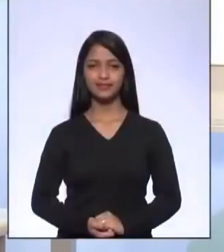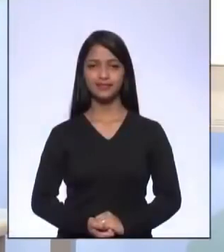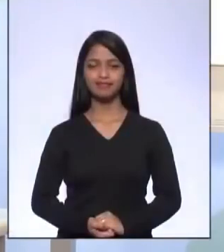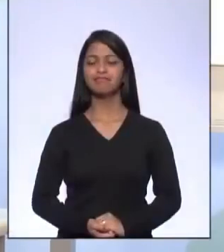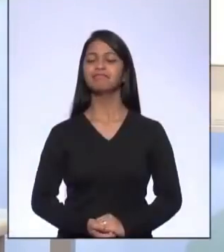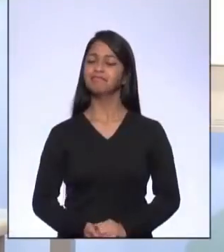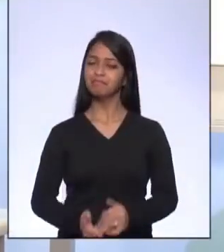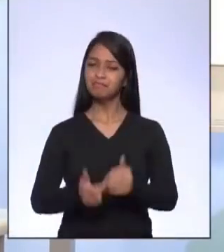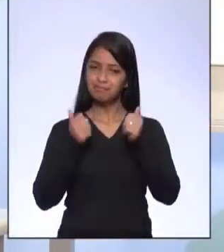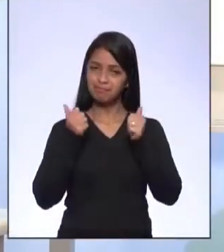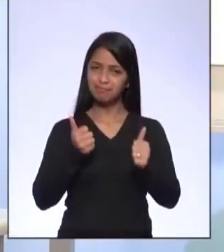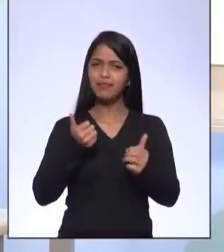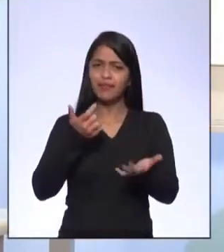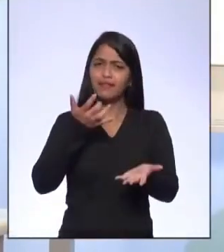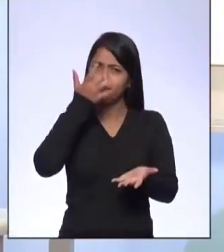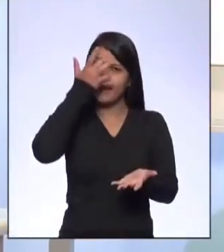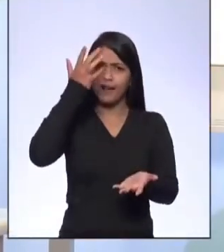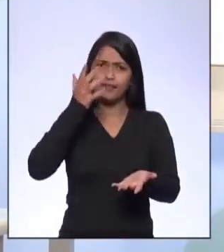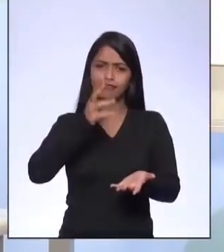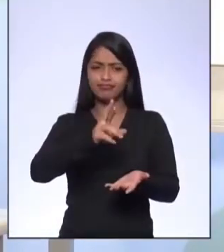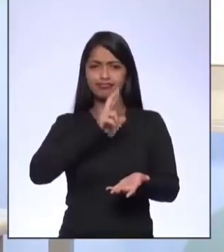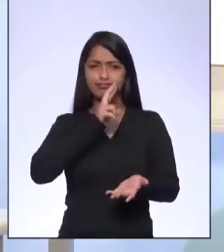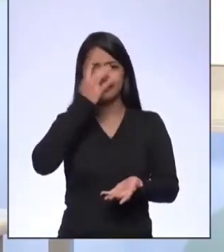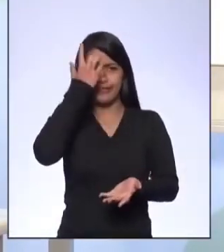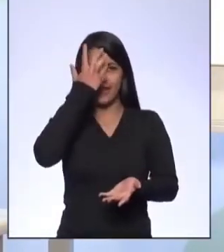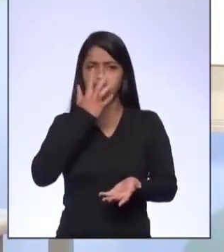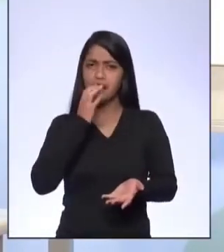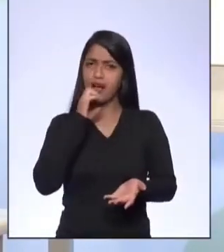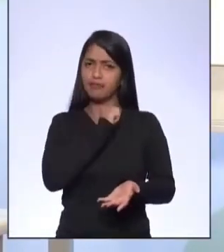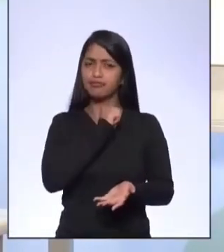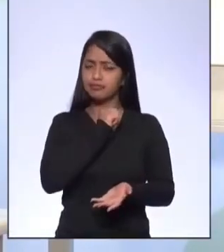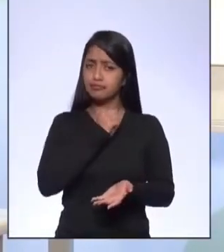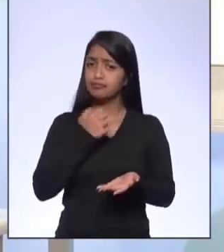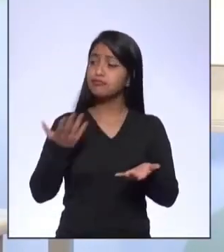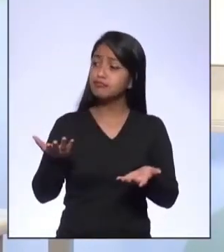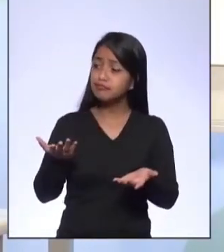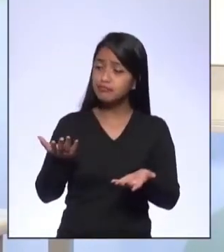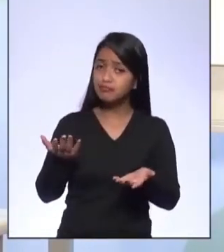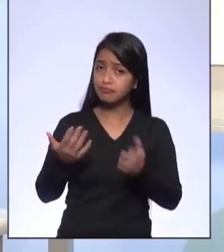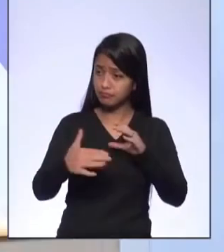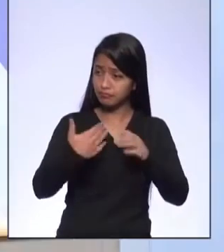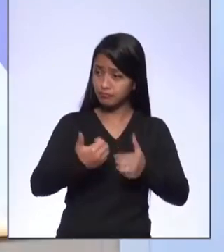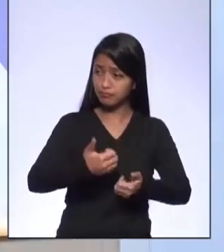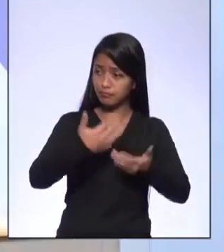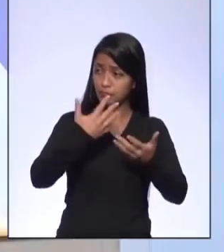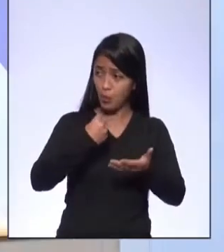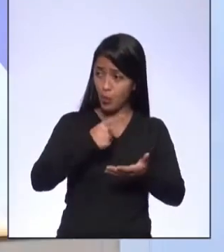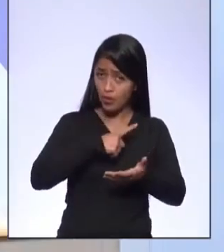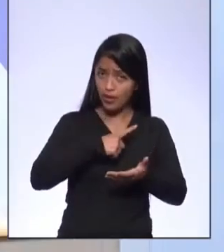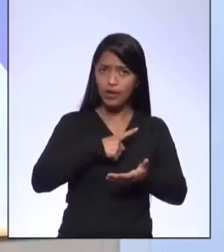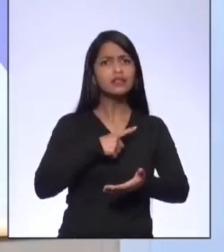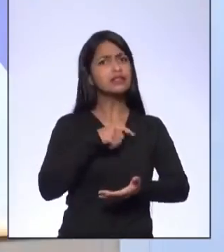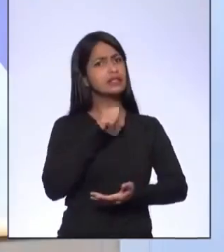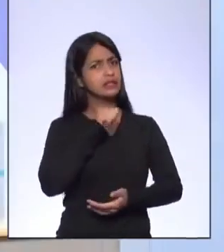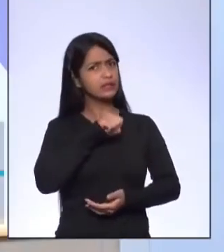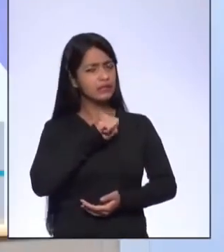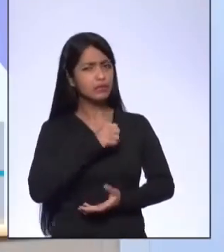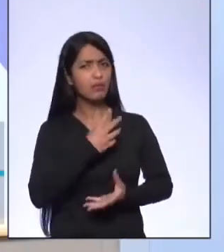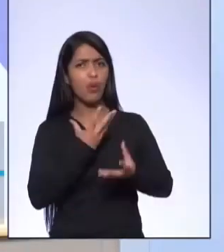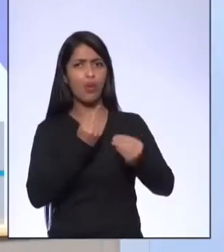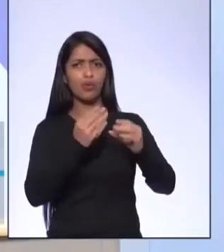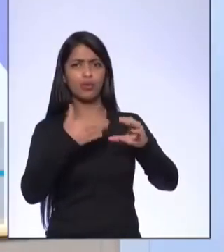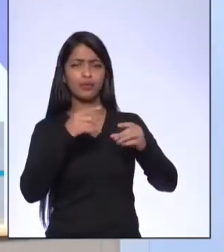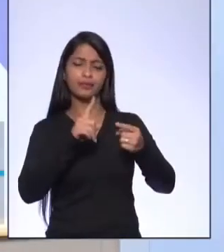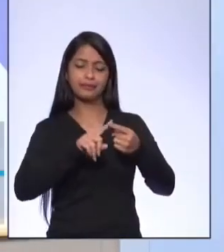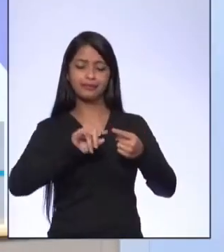Muito bem, facinho então de responder. Foram rápidos. Vamos ver. Professora Antônia, muitas respostas? Sim, muitas. A Júlia